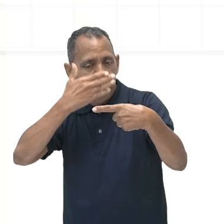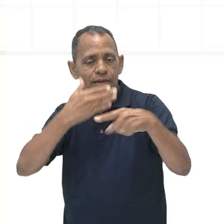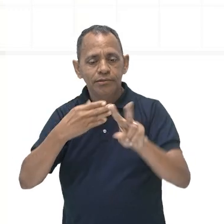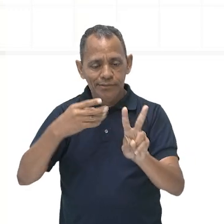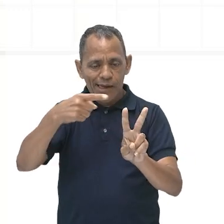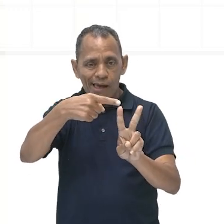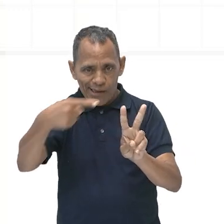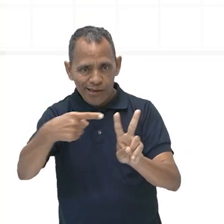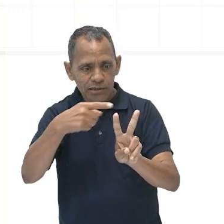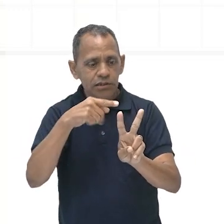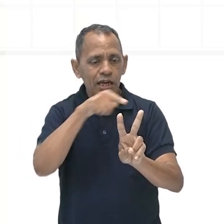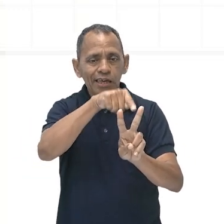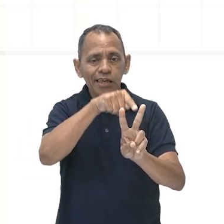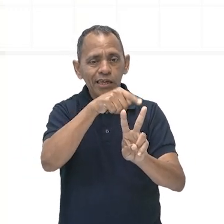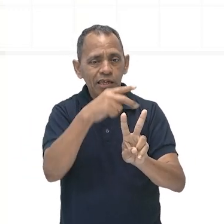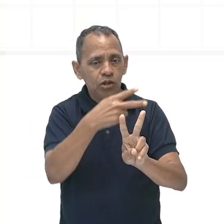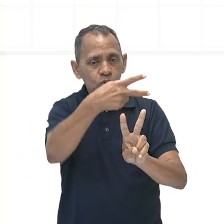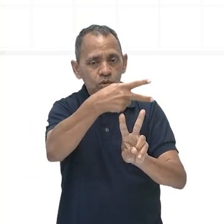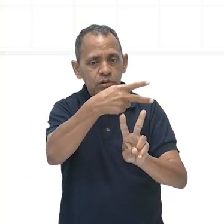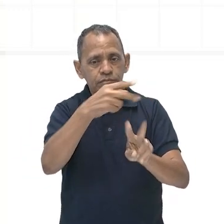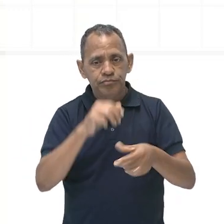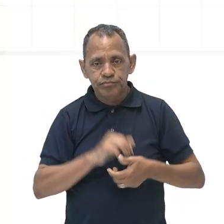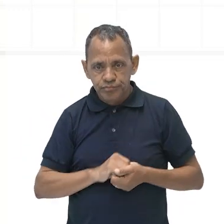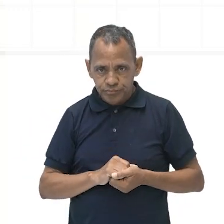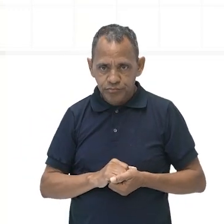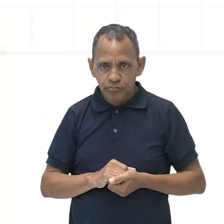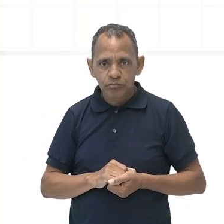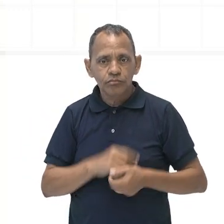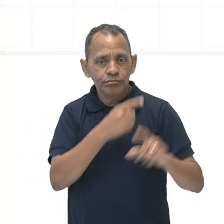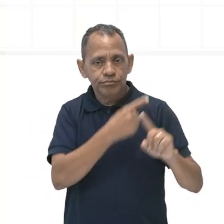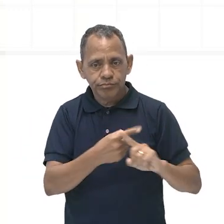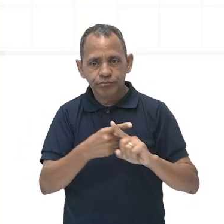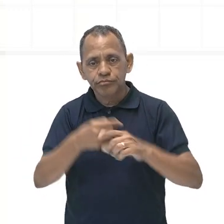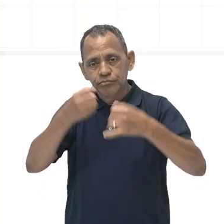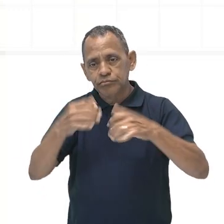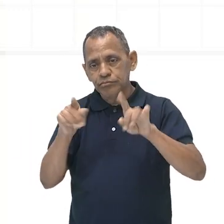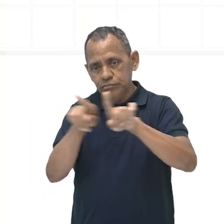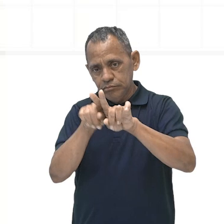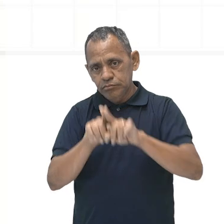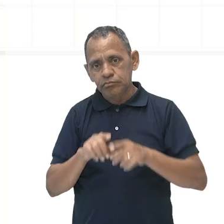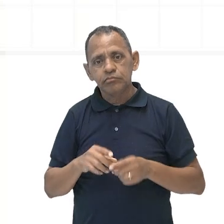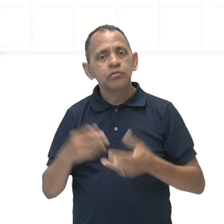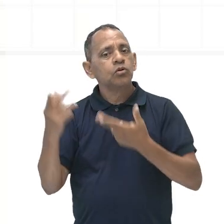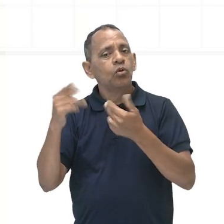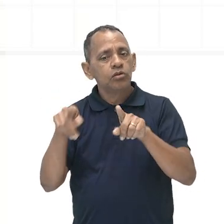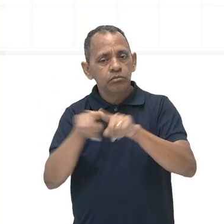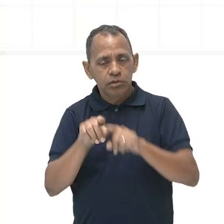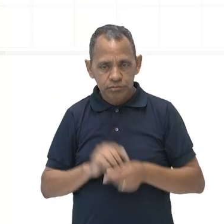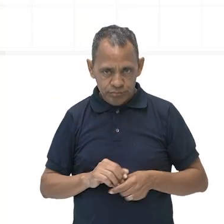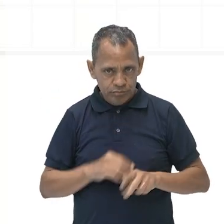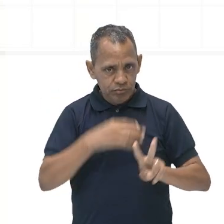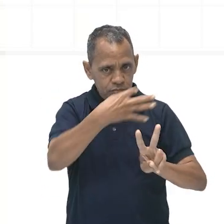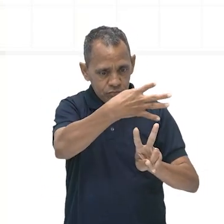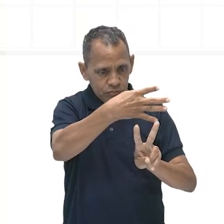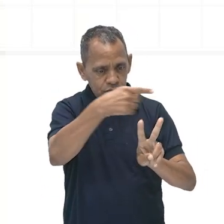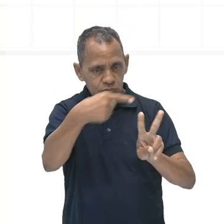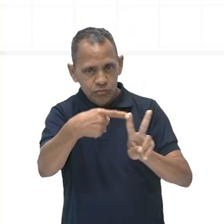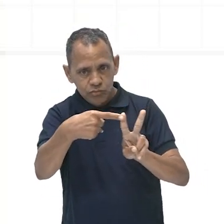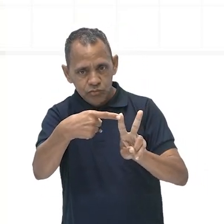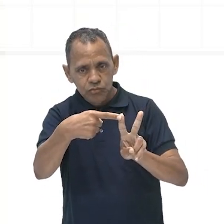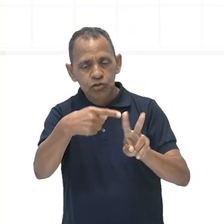Beleza. Então, a propriedade diz que isso aqui é a mesma coisa que a raiz quadrada de 4 dividido pela raiz quadrada de